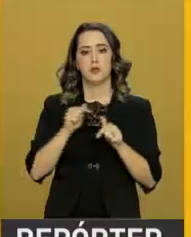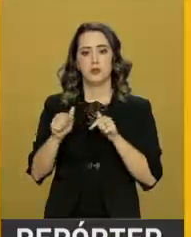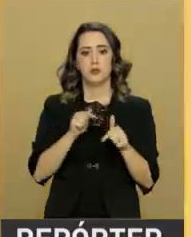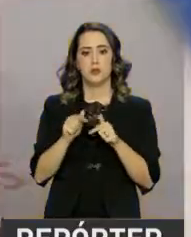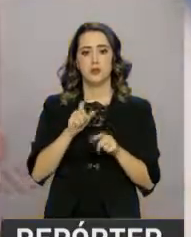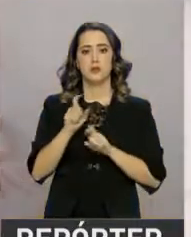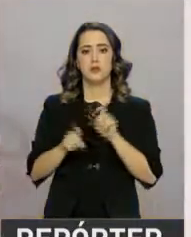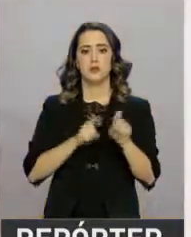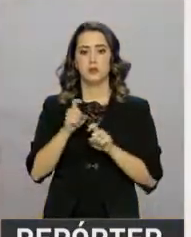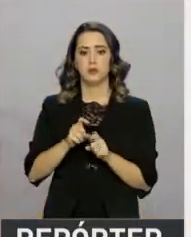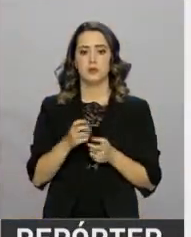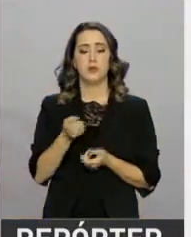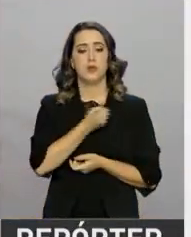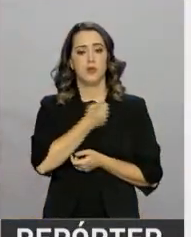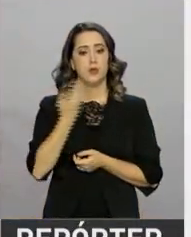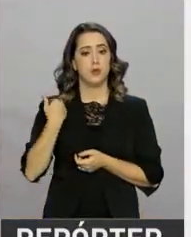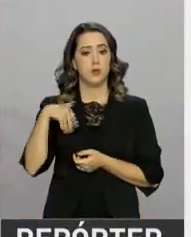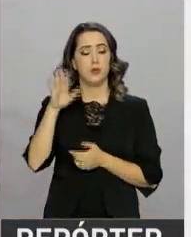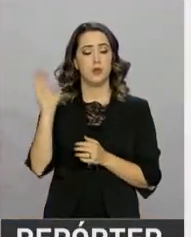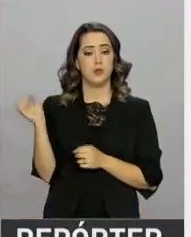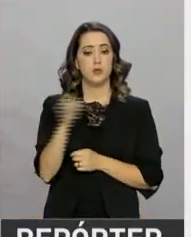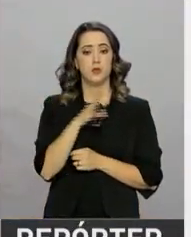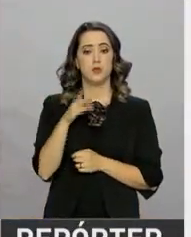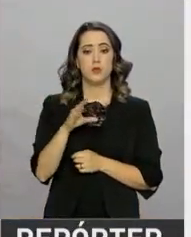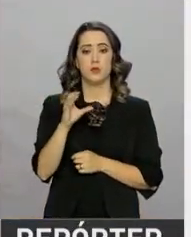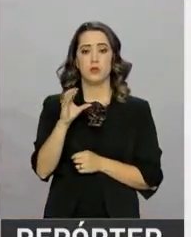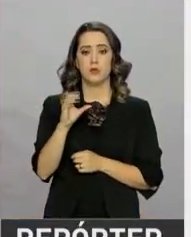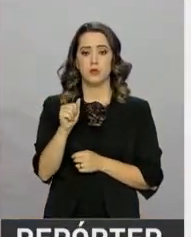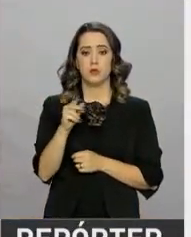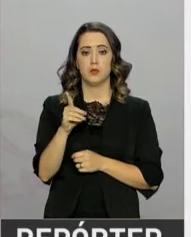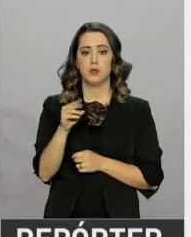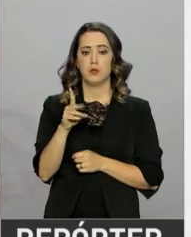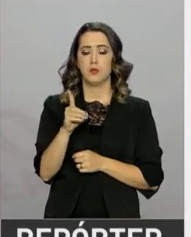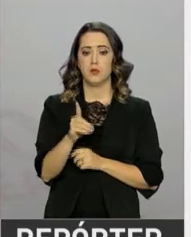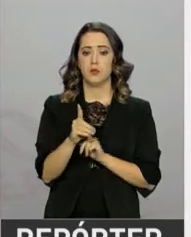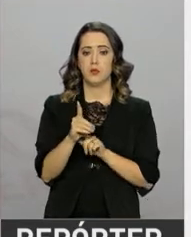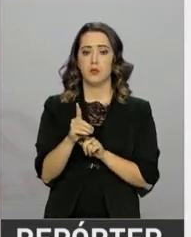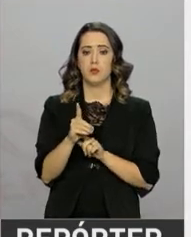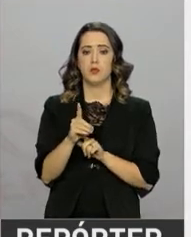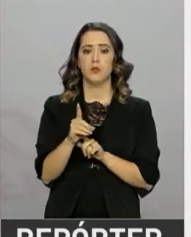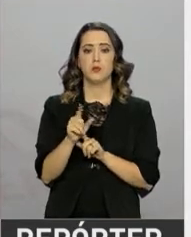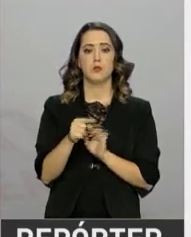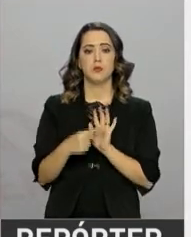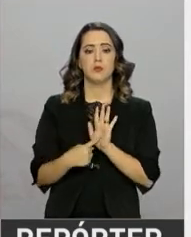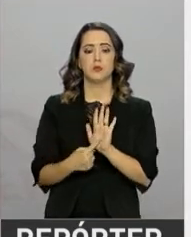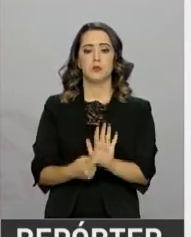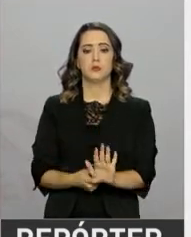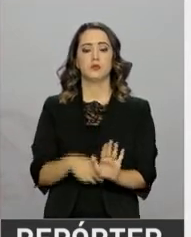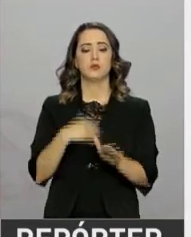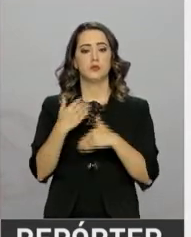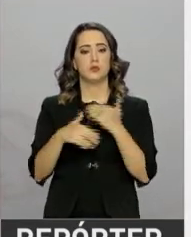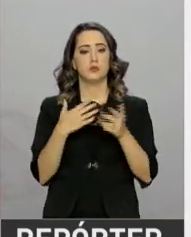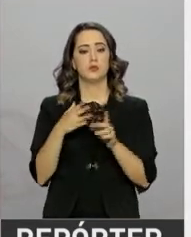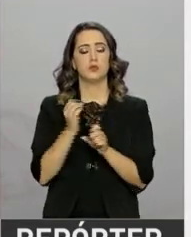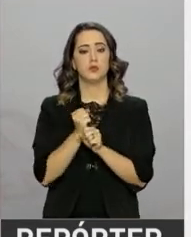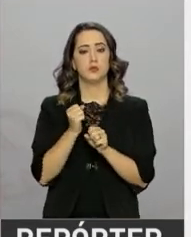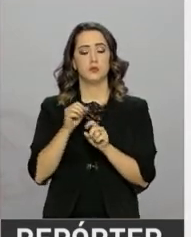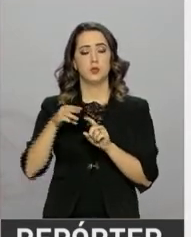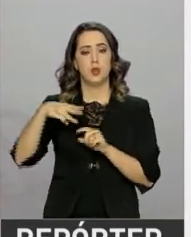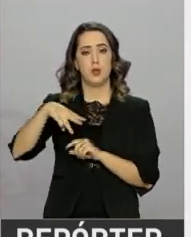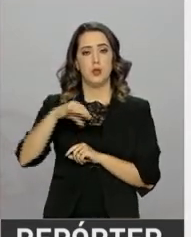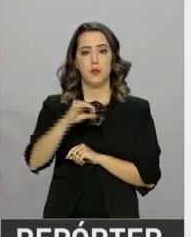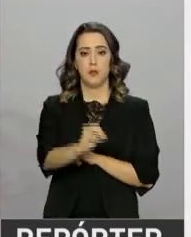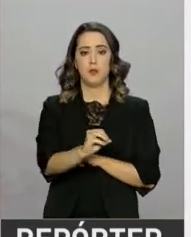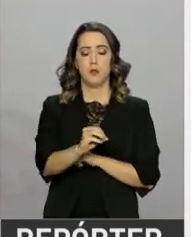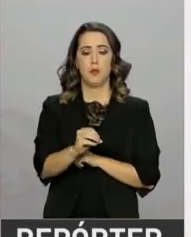digital. E dados mais recentes do Cadastro Geral de Empregados e Desempregados, CAGED, mostra que em março de